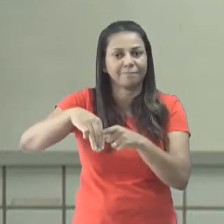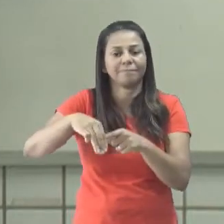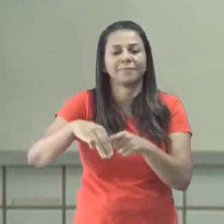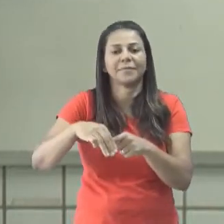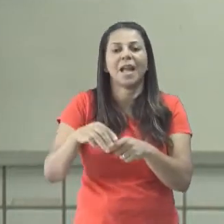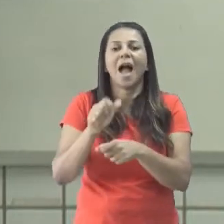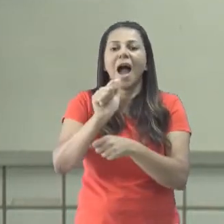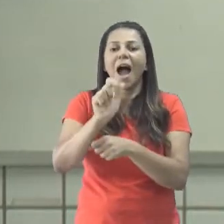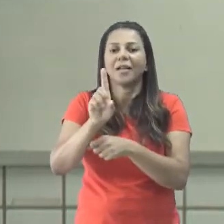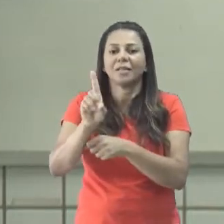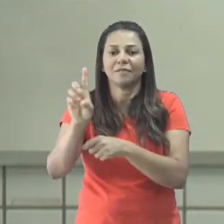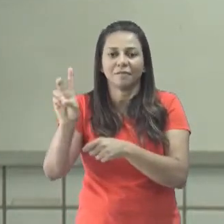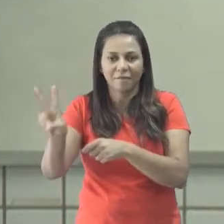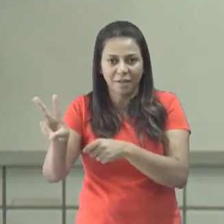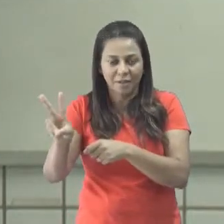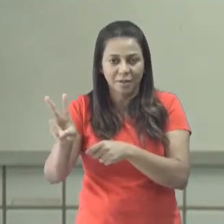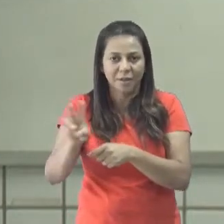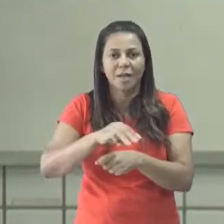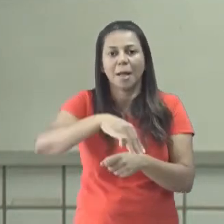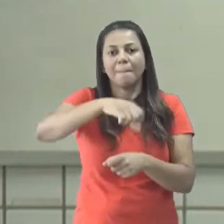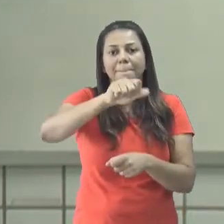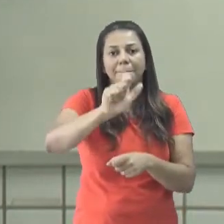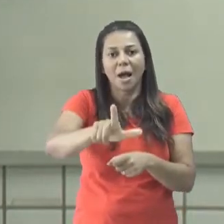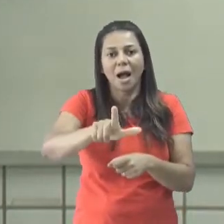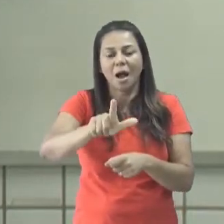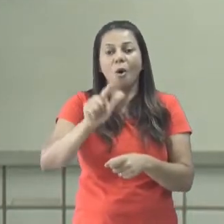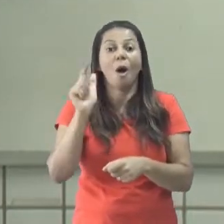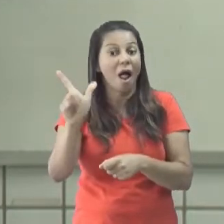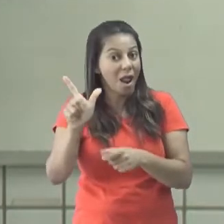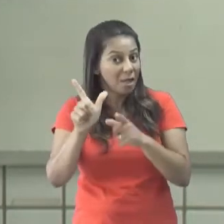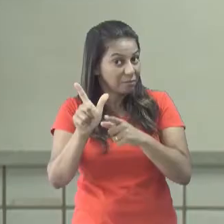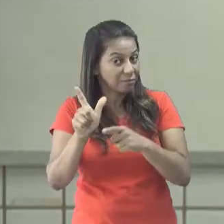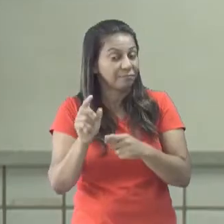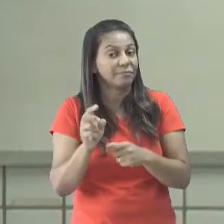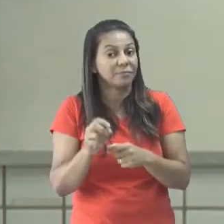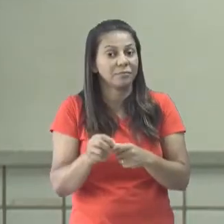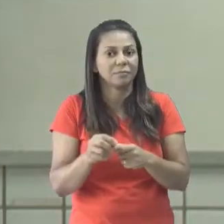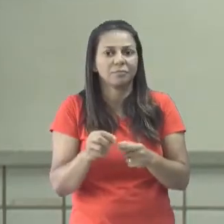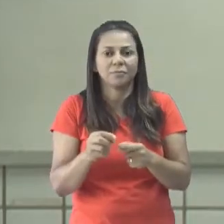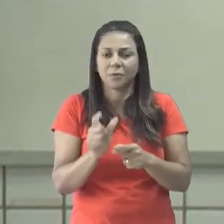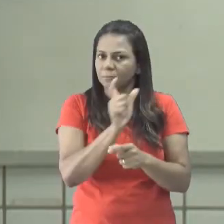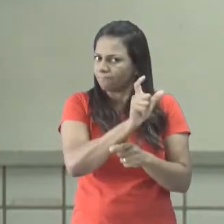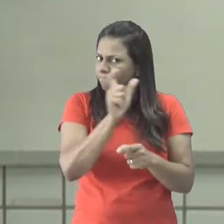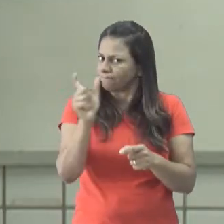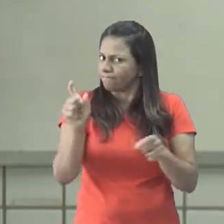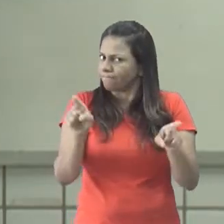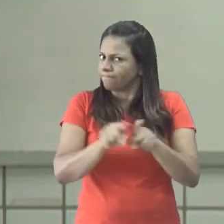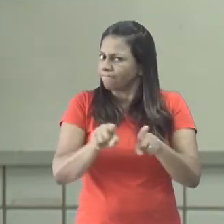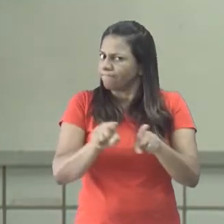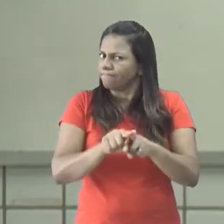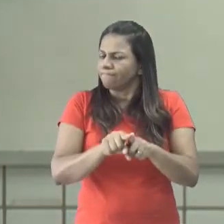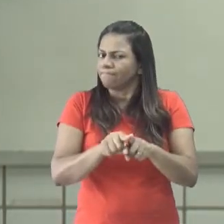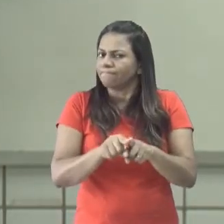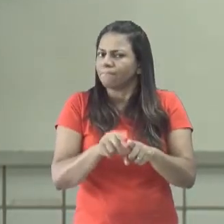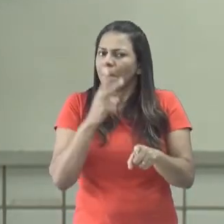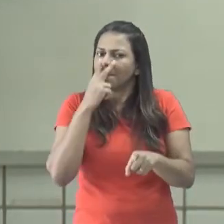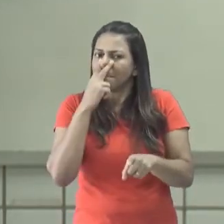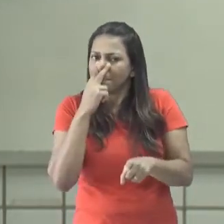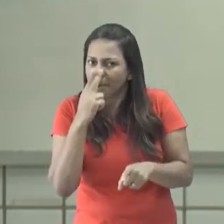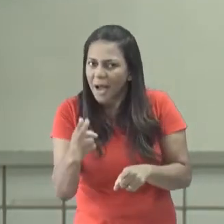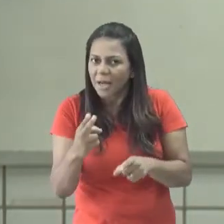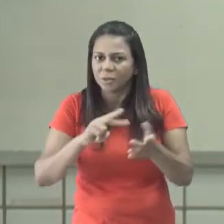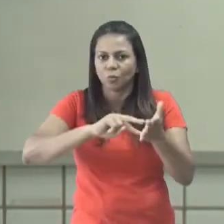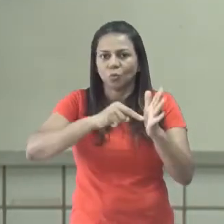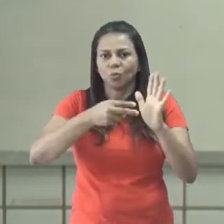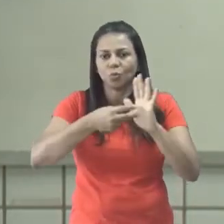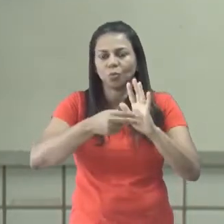vai colocar mal com L. Ok, são palavras homônimas, homófonas, mas que têm